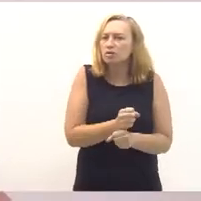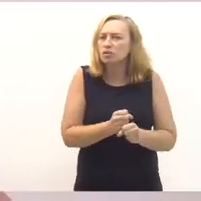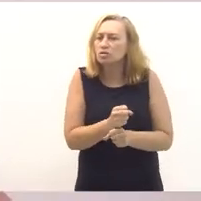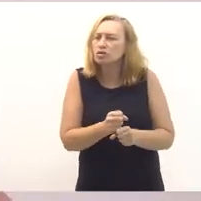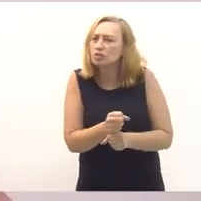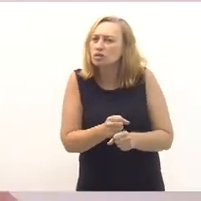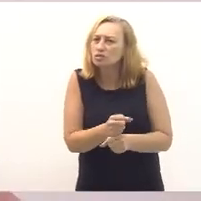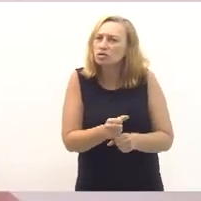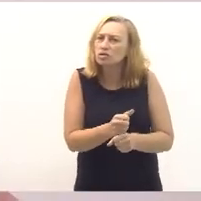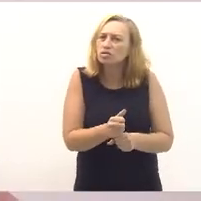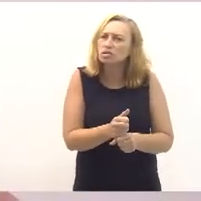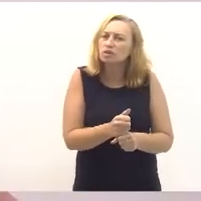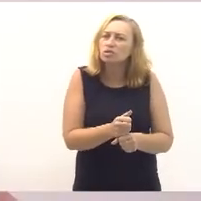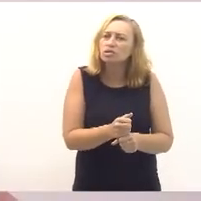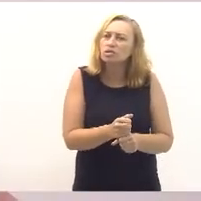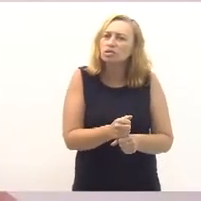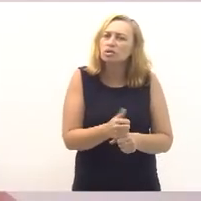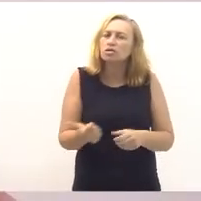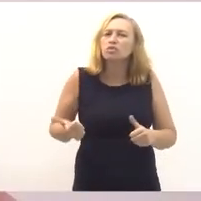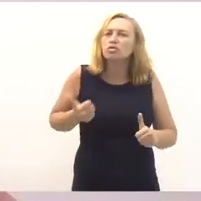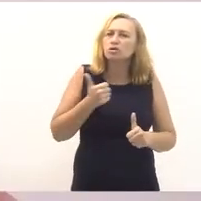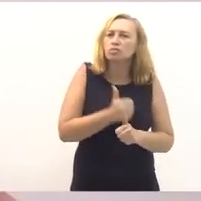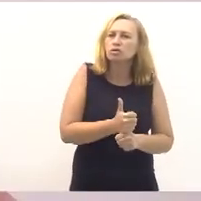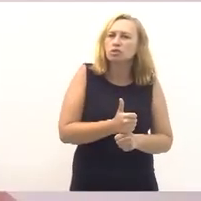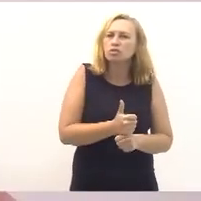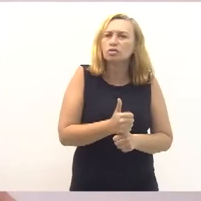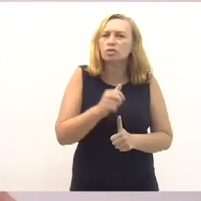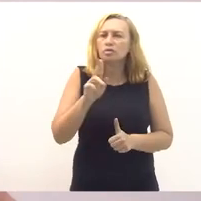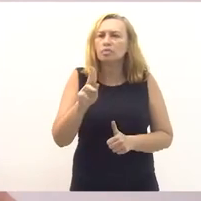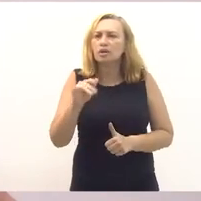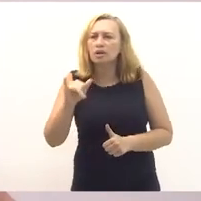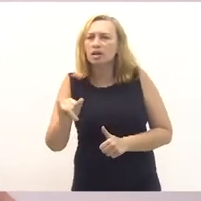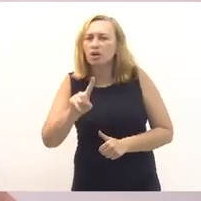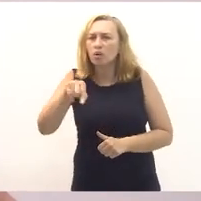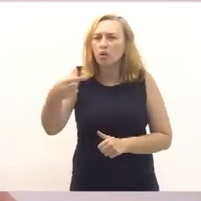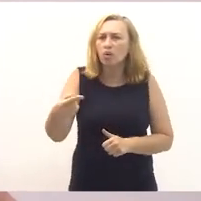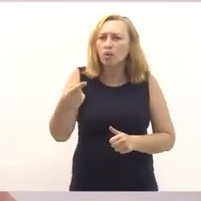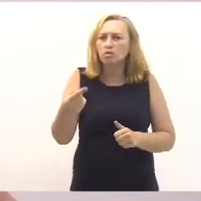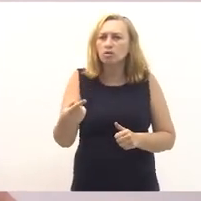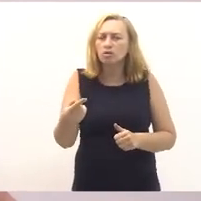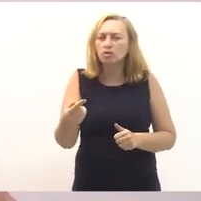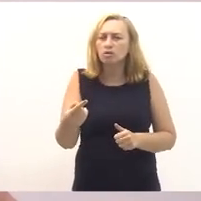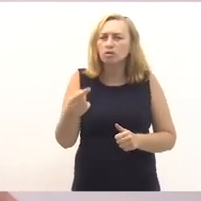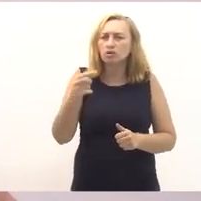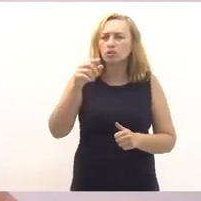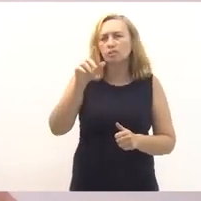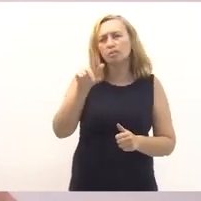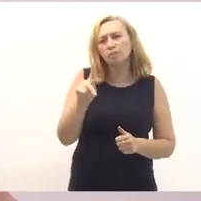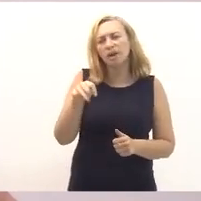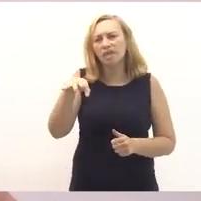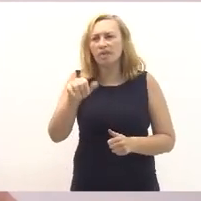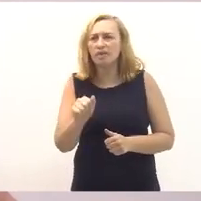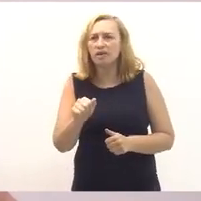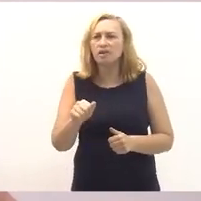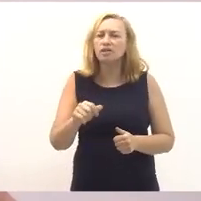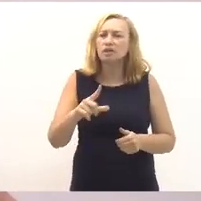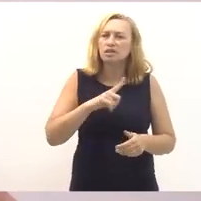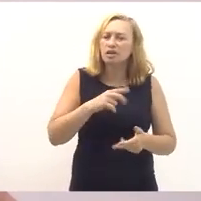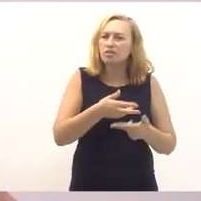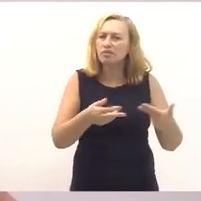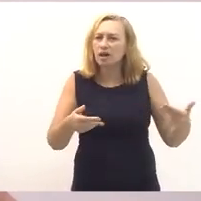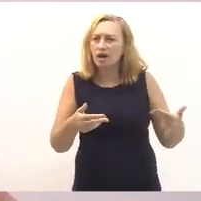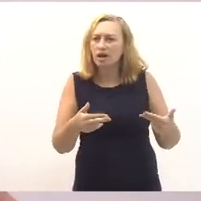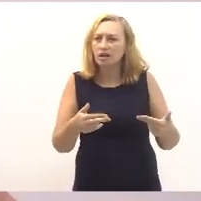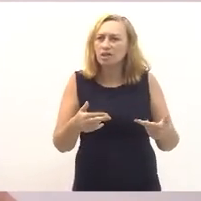subtrair os tempo e para substituir sobre a barragem foi usado outras substâncias como a toxicidade houve muitos órgãos